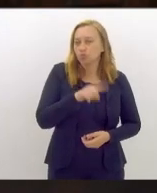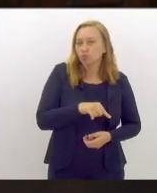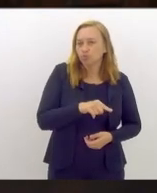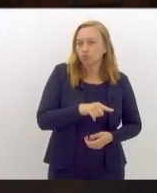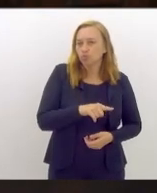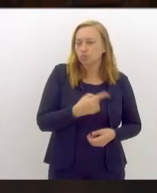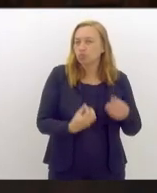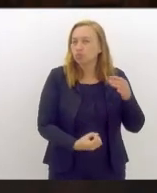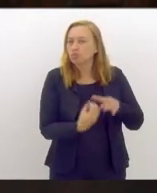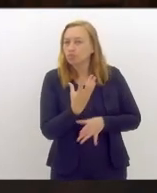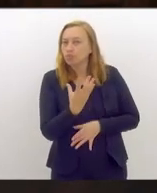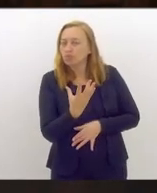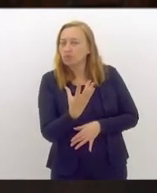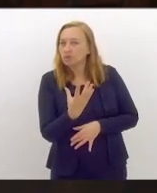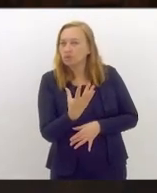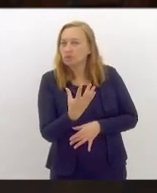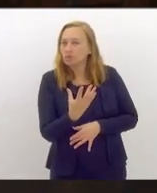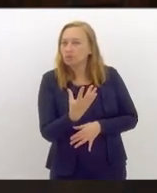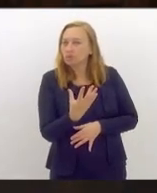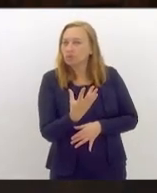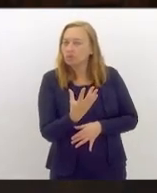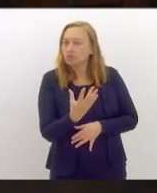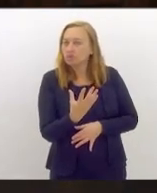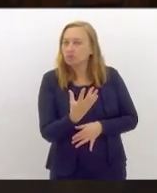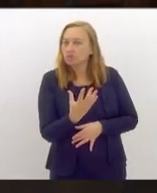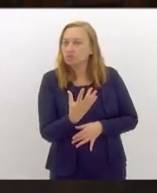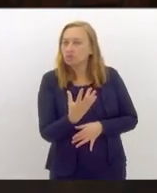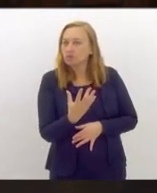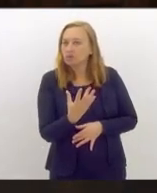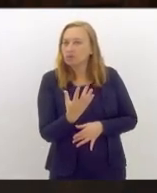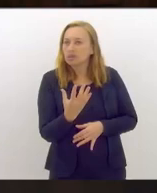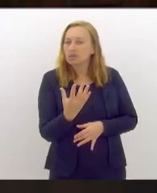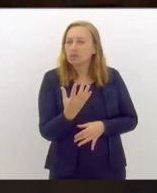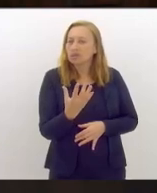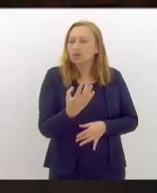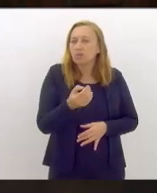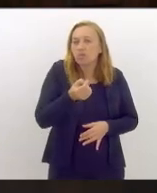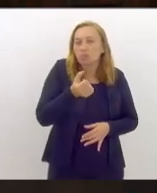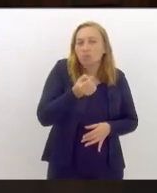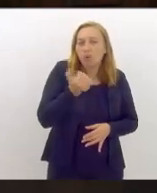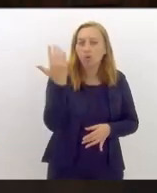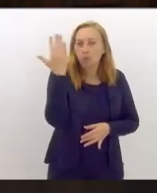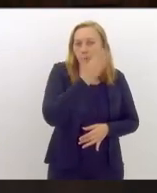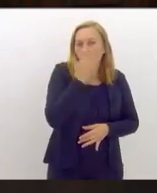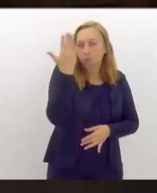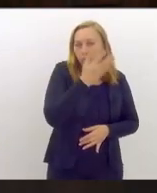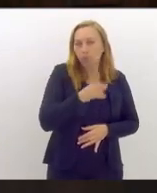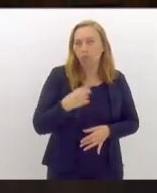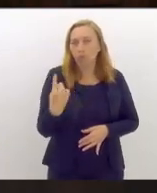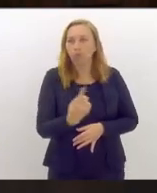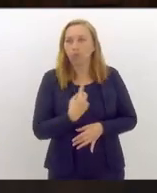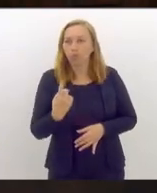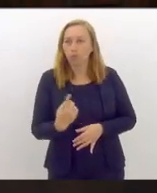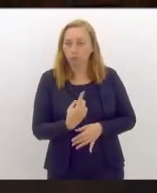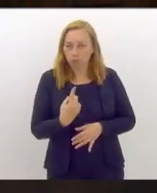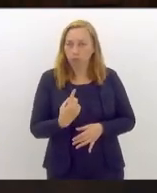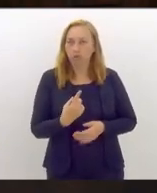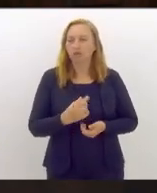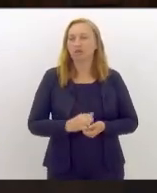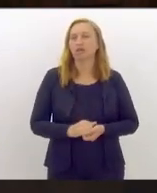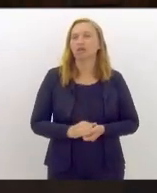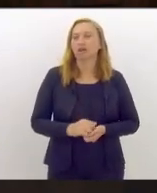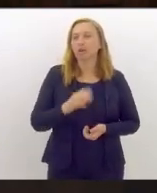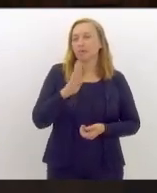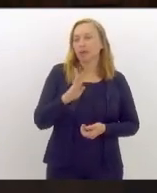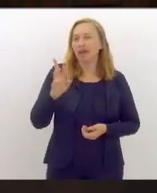uma produção menos uma produção menos visível para todos nós que é a construção da paranoide da paranoide